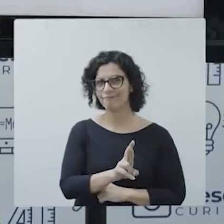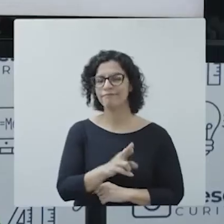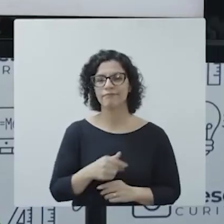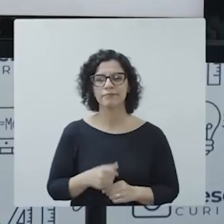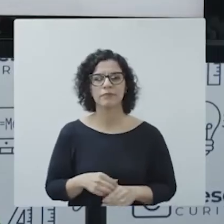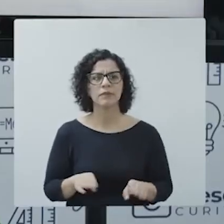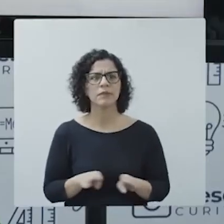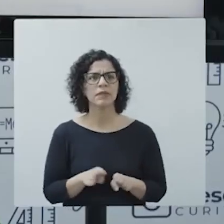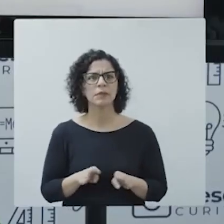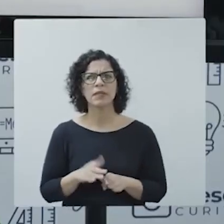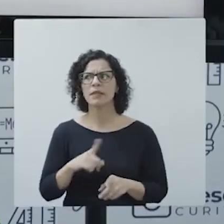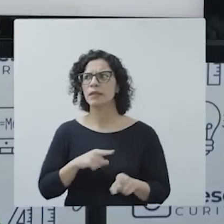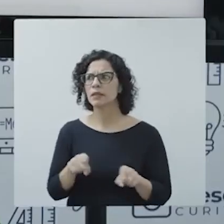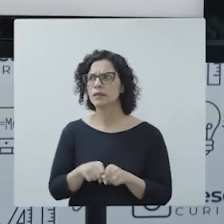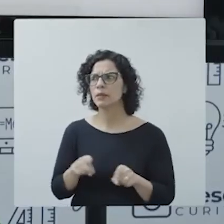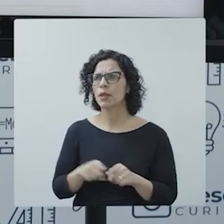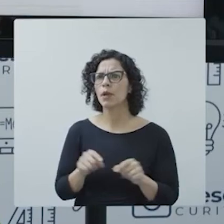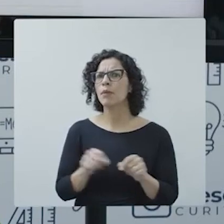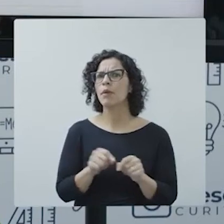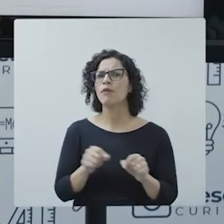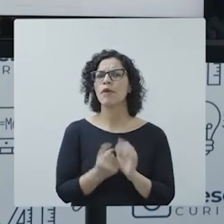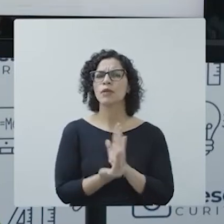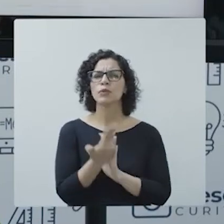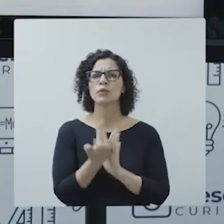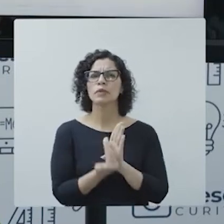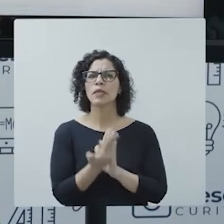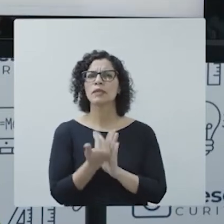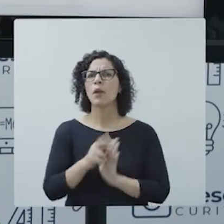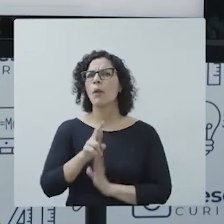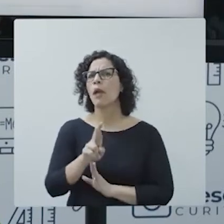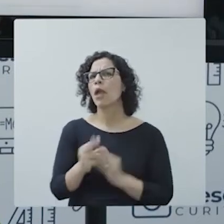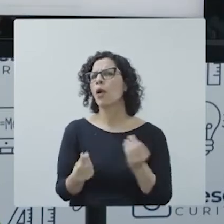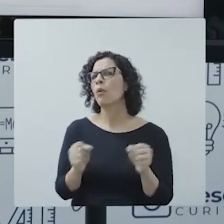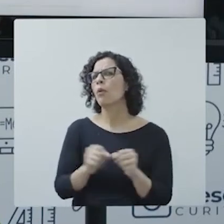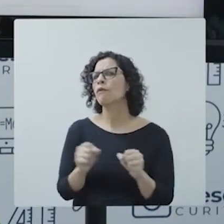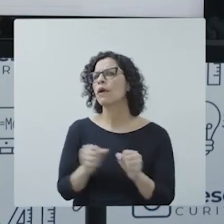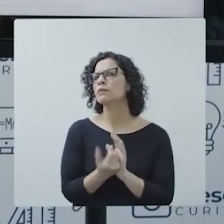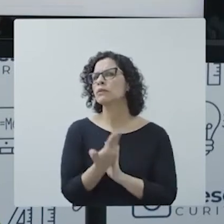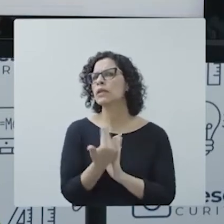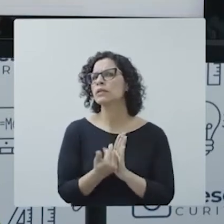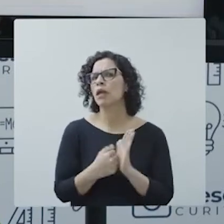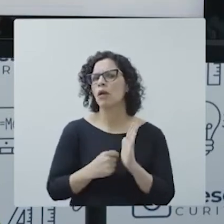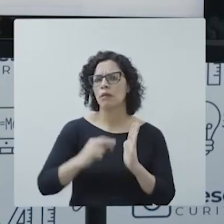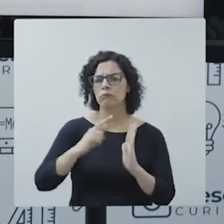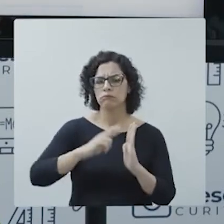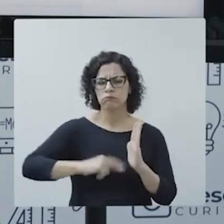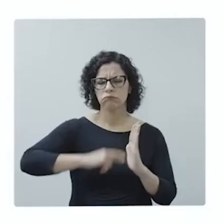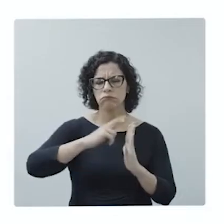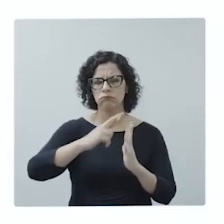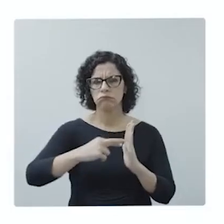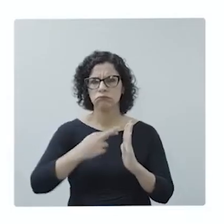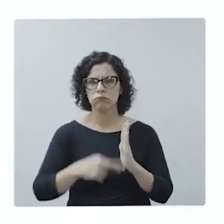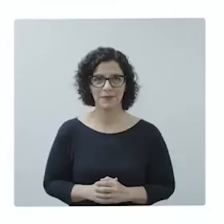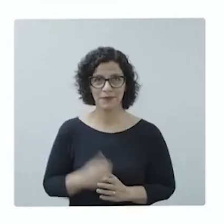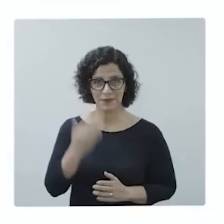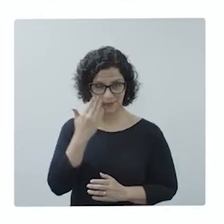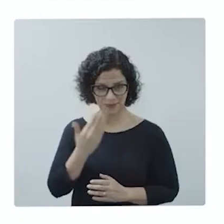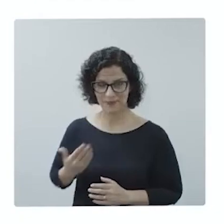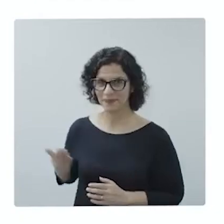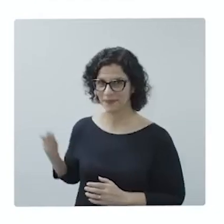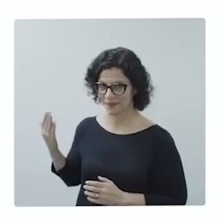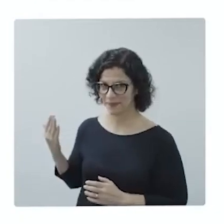a letrinha R. E como se faz o traçado da letrinha R?